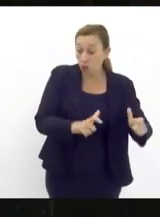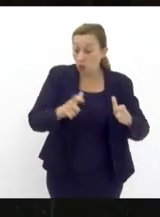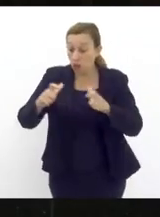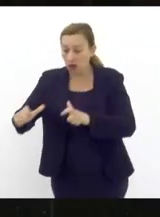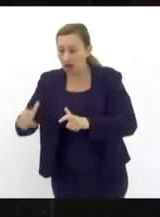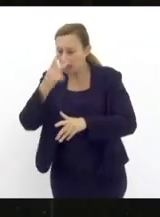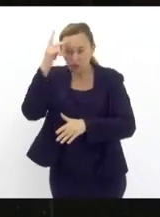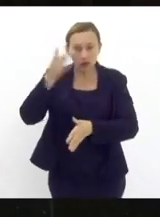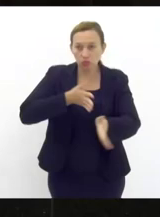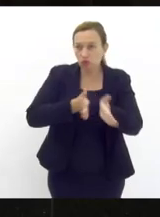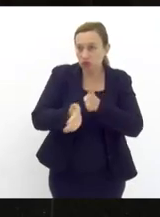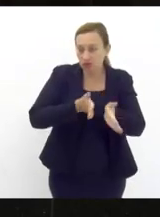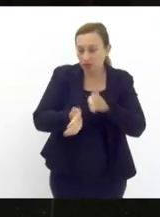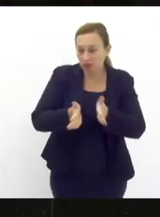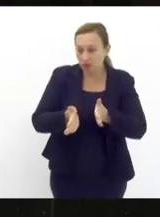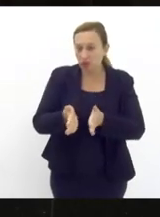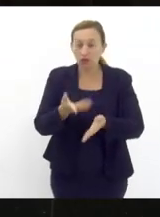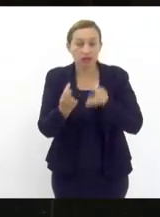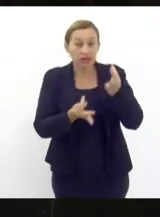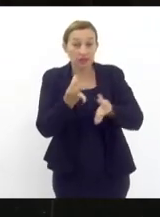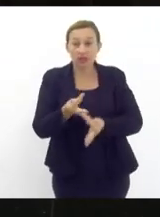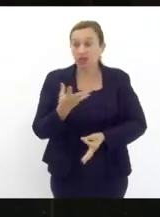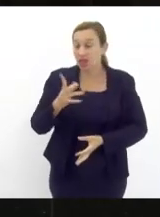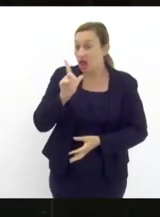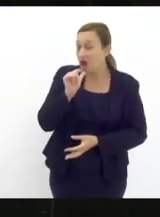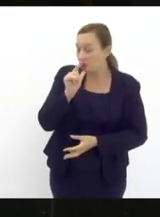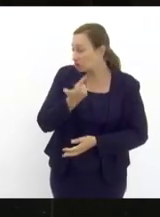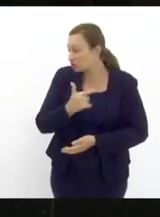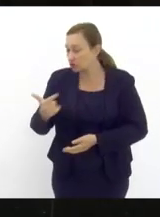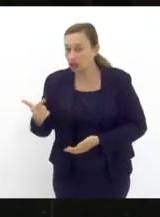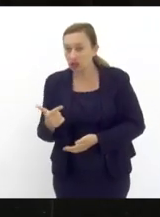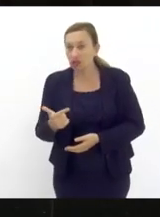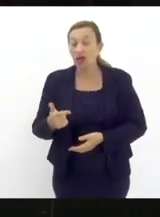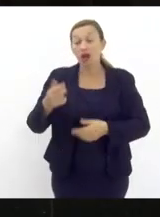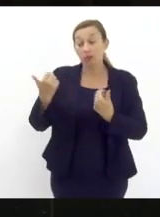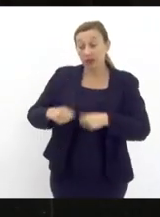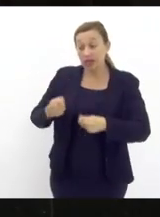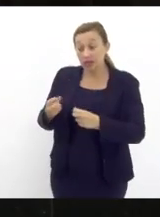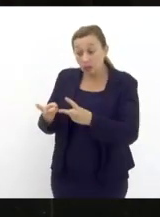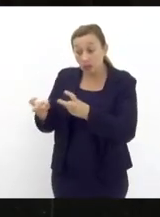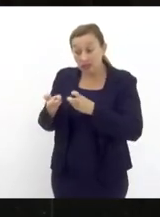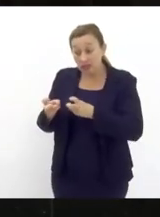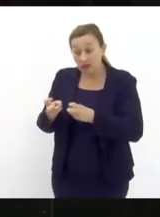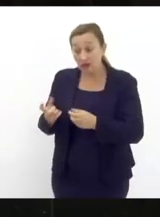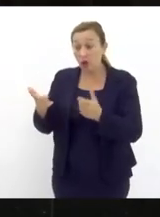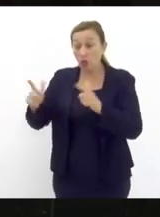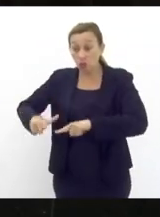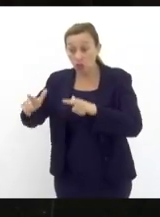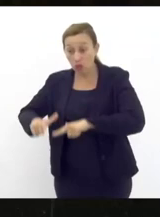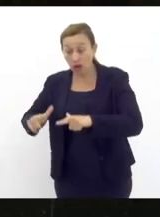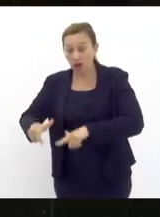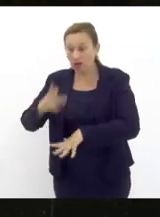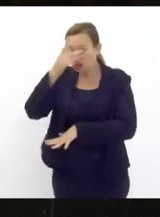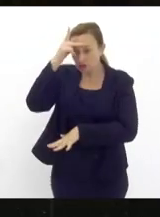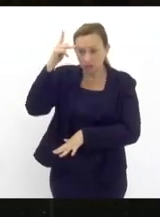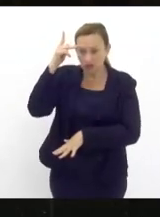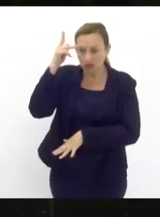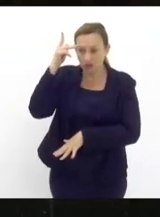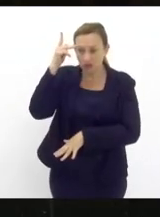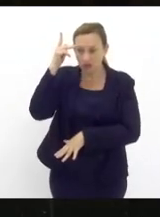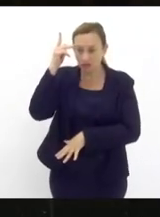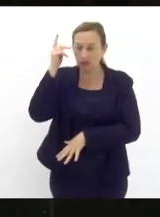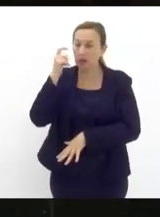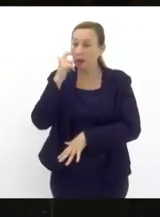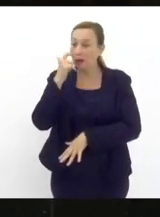têm acesso ao saneamento precisam priorizar os lugares onde as pessoas padecem com acesso não